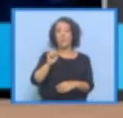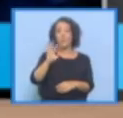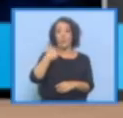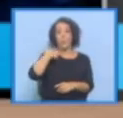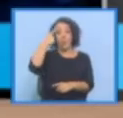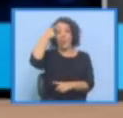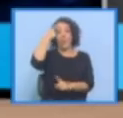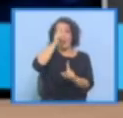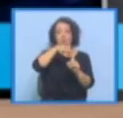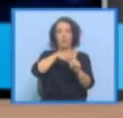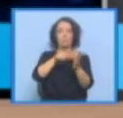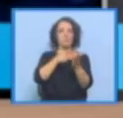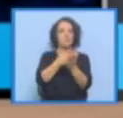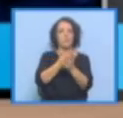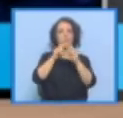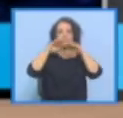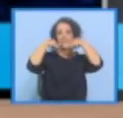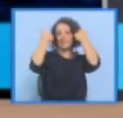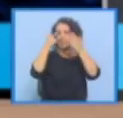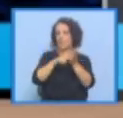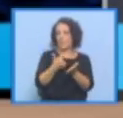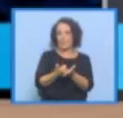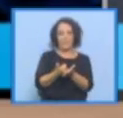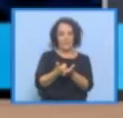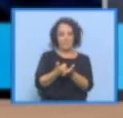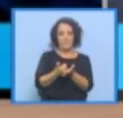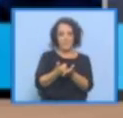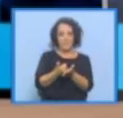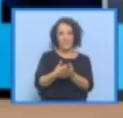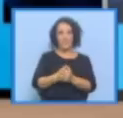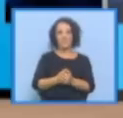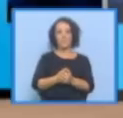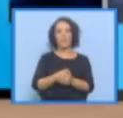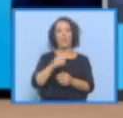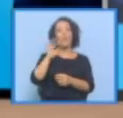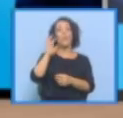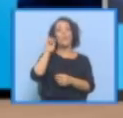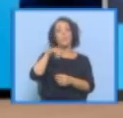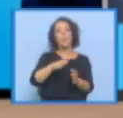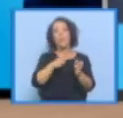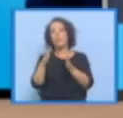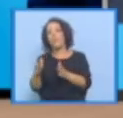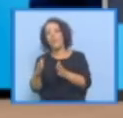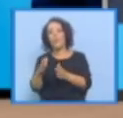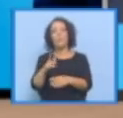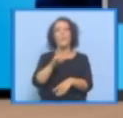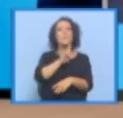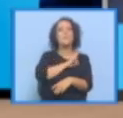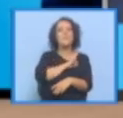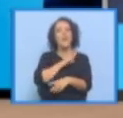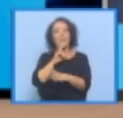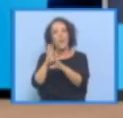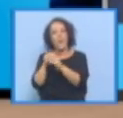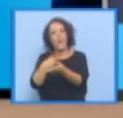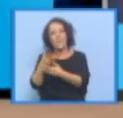sorriso. E nestas conversas mais particulares mantinha-se o sorriso e mantinha-se